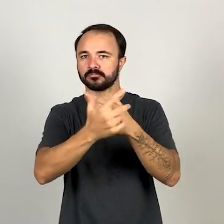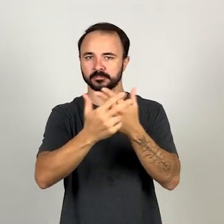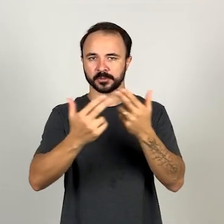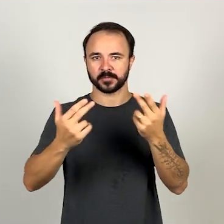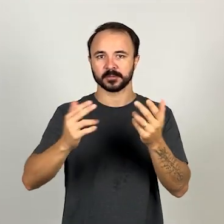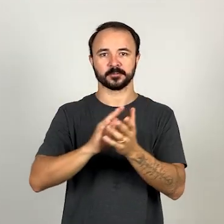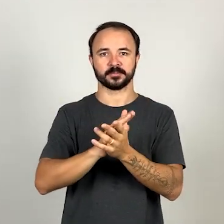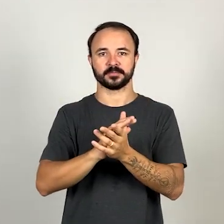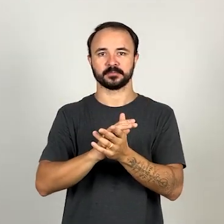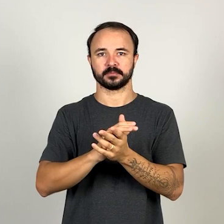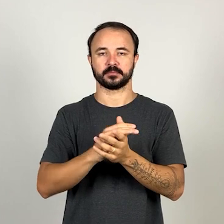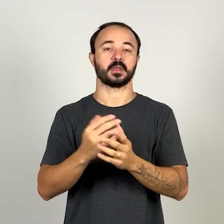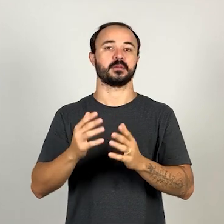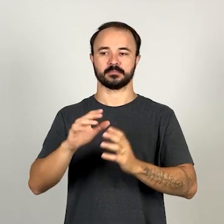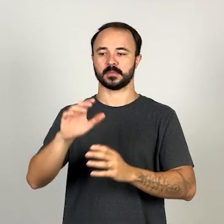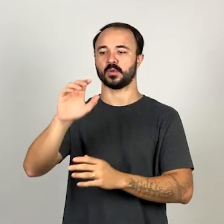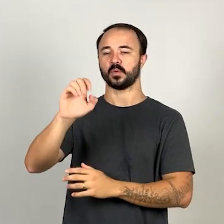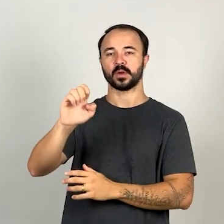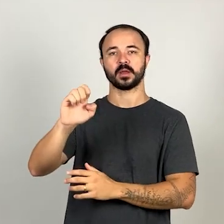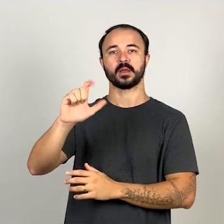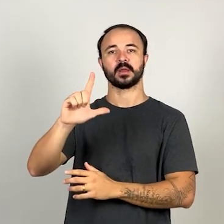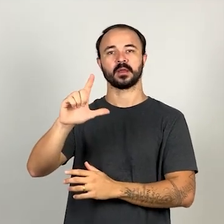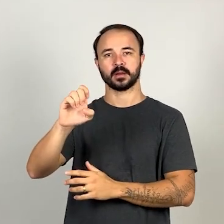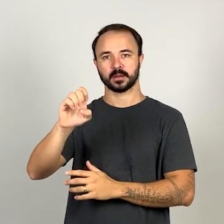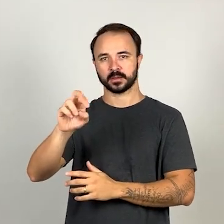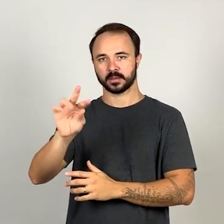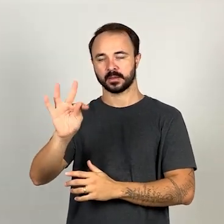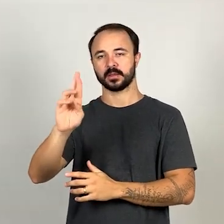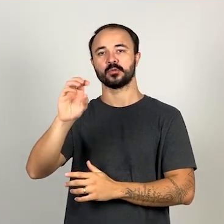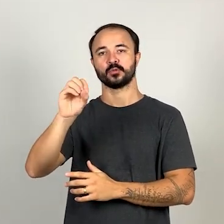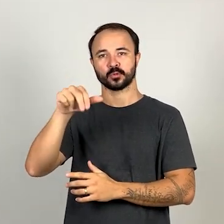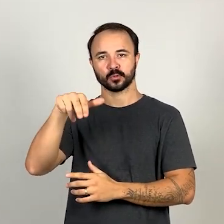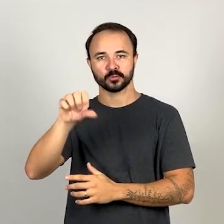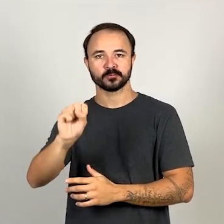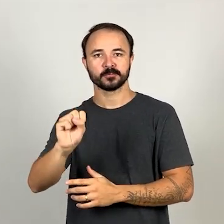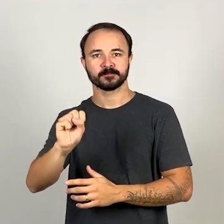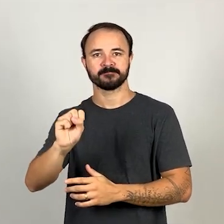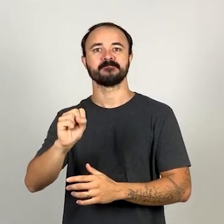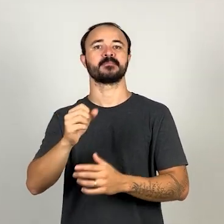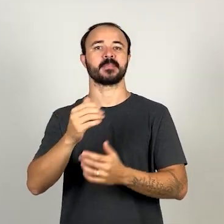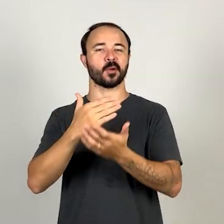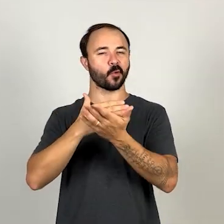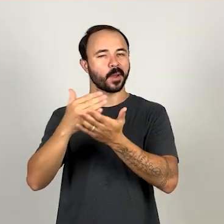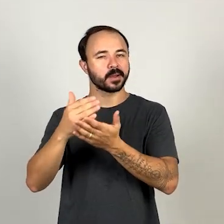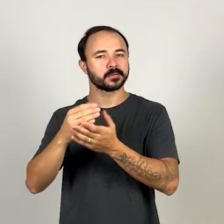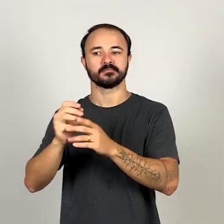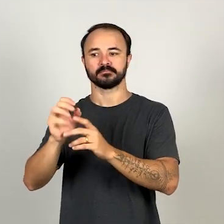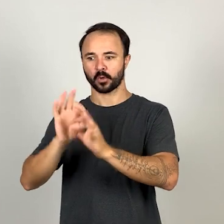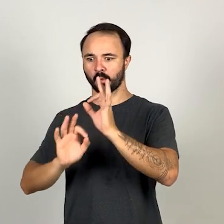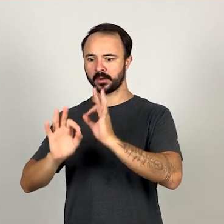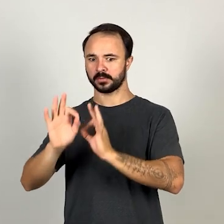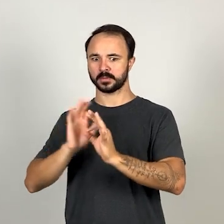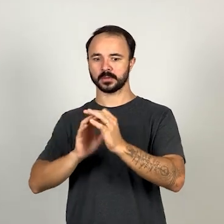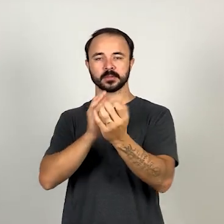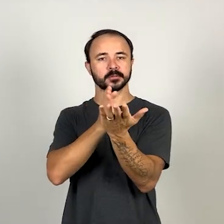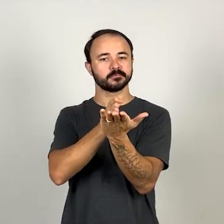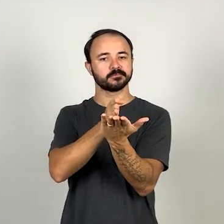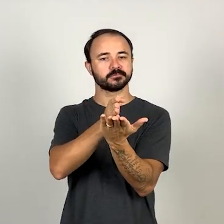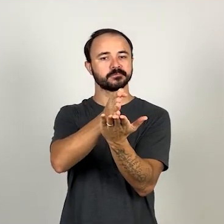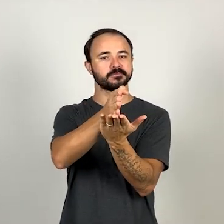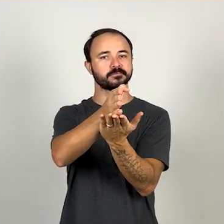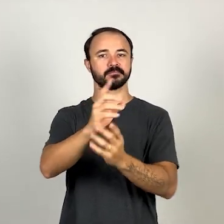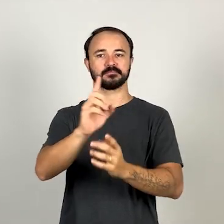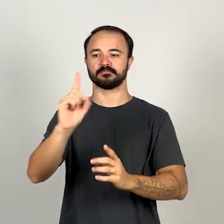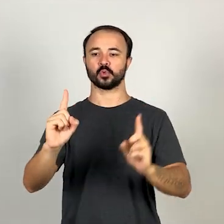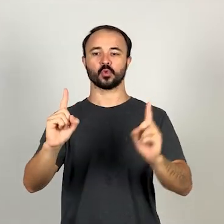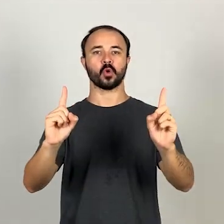mover de uma maneira ordenada em uma única direção. Aqui na imagem nós temos então uma célula, que é uma bateria, pode ser representado